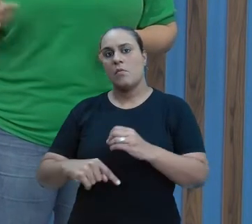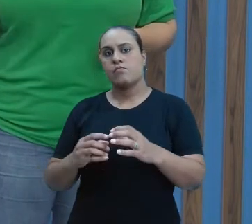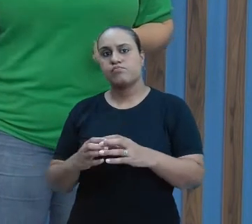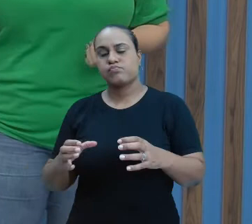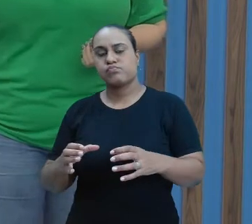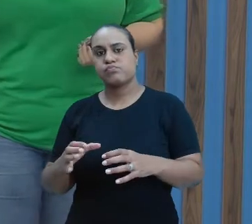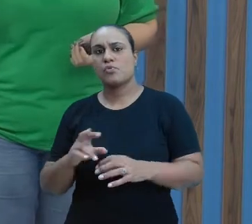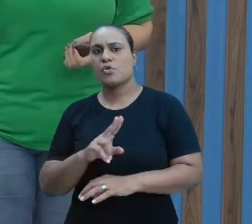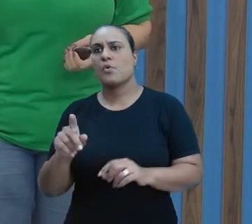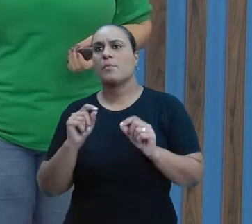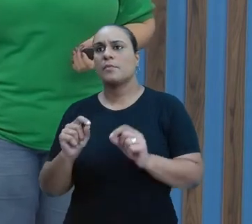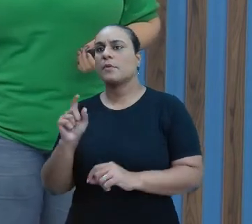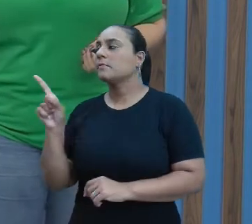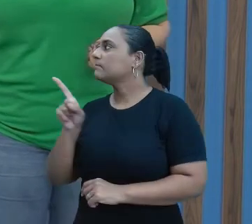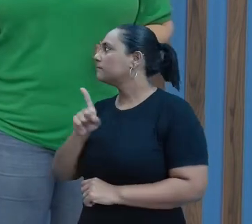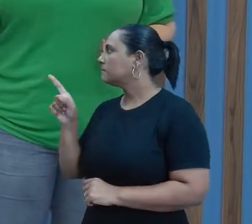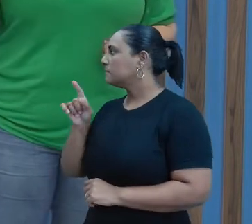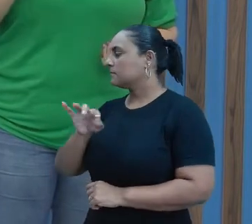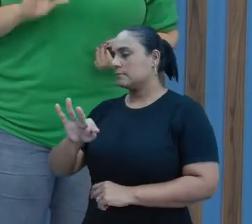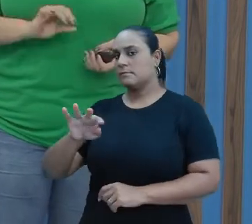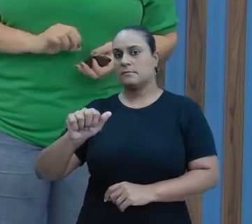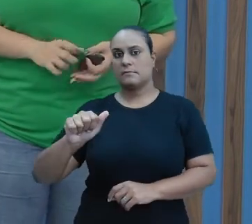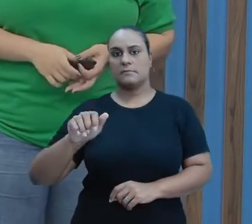químicos de tabela